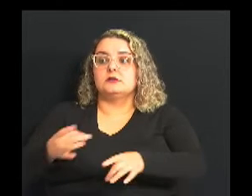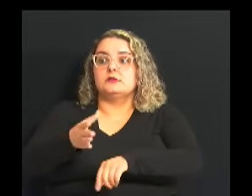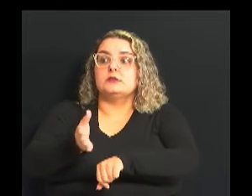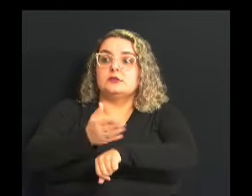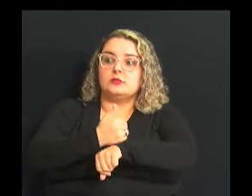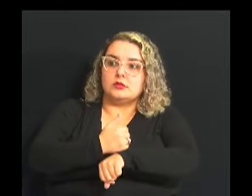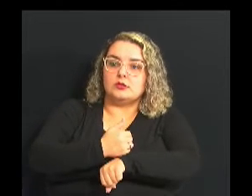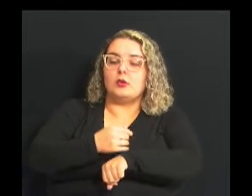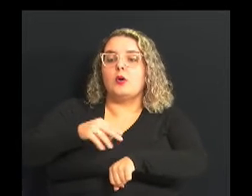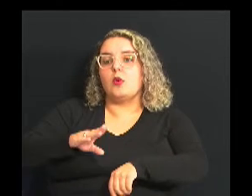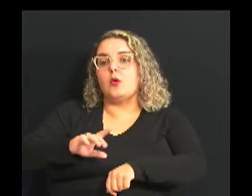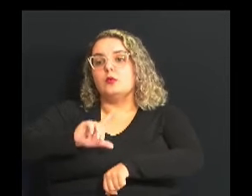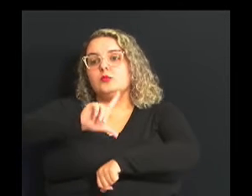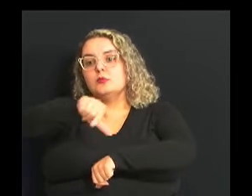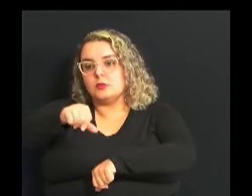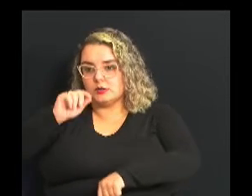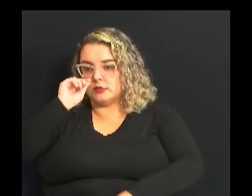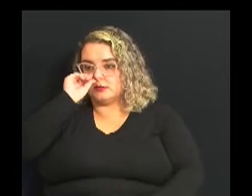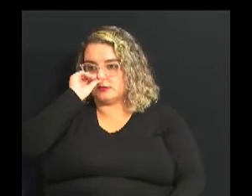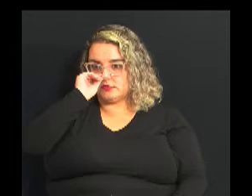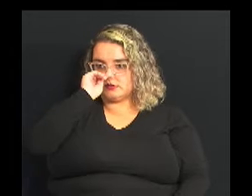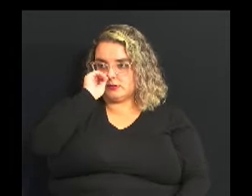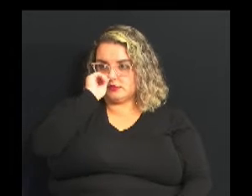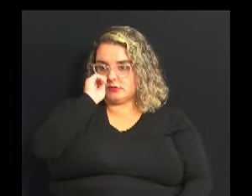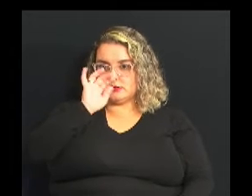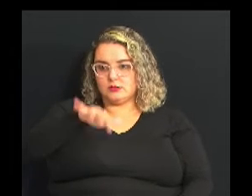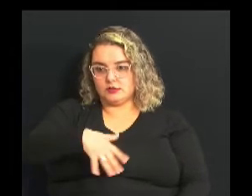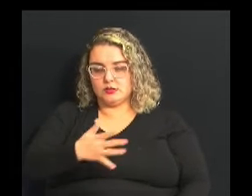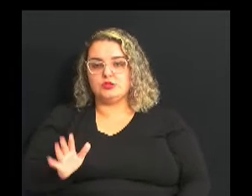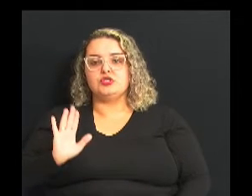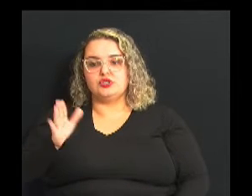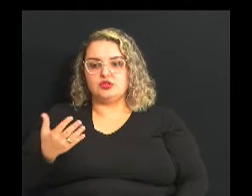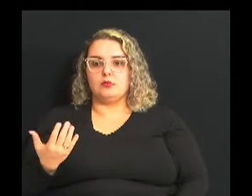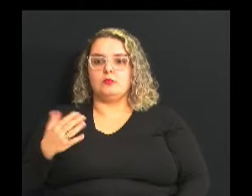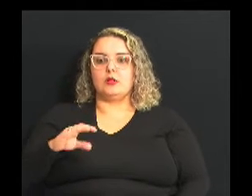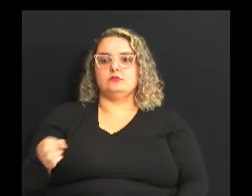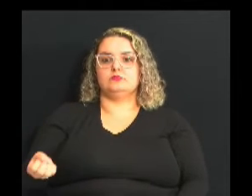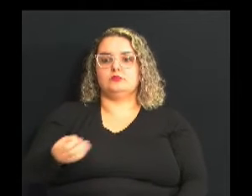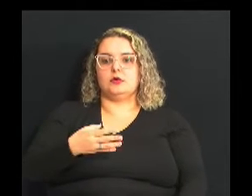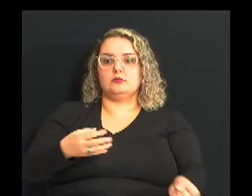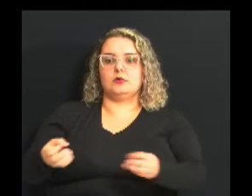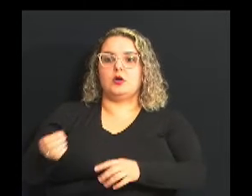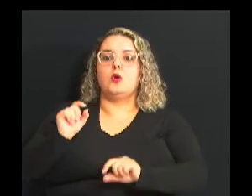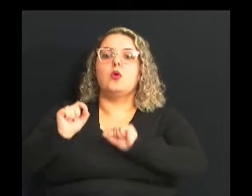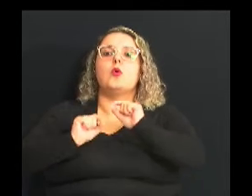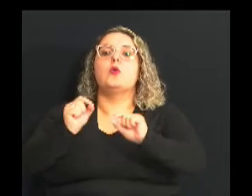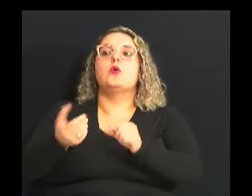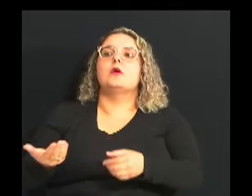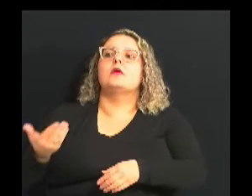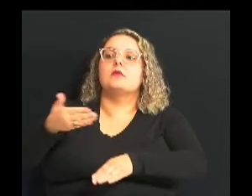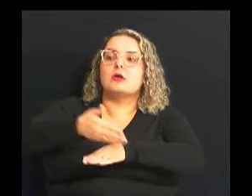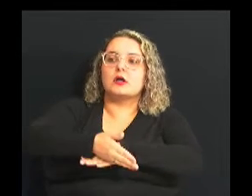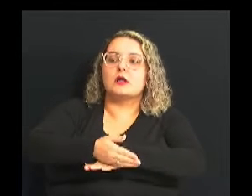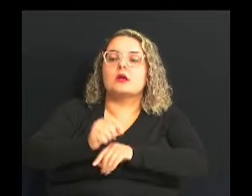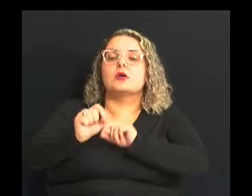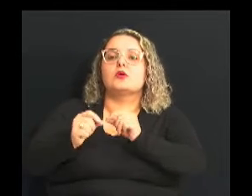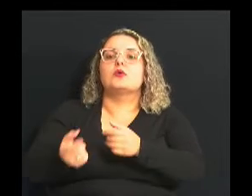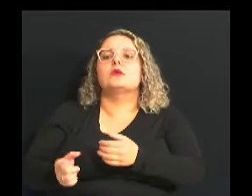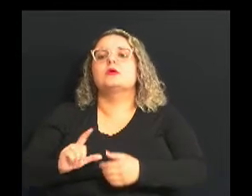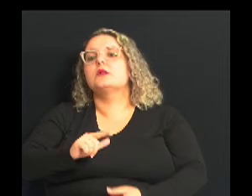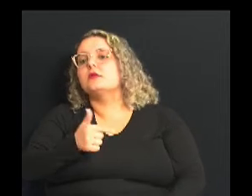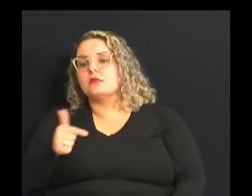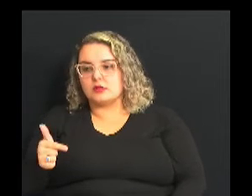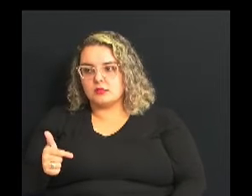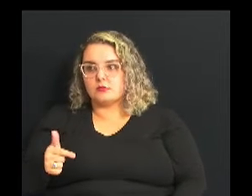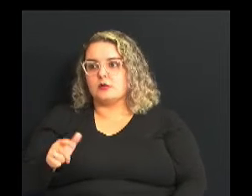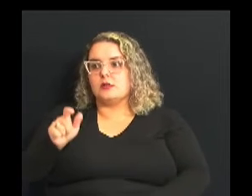ou passa a hora, imediatamente a grade já atualiza para o que vai entrar ou o que deixou de entrar, né, para que a pessoa possa